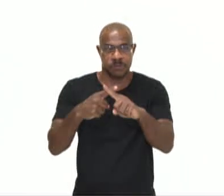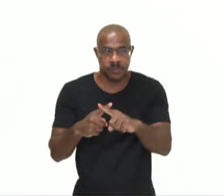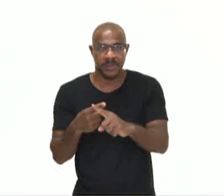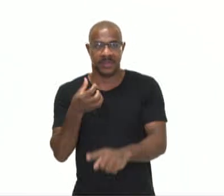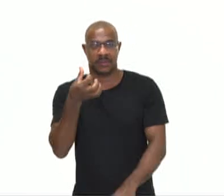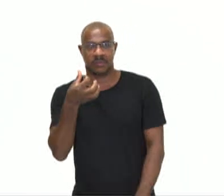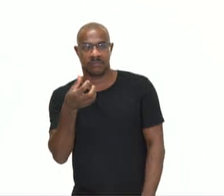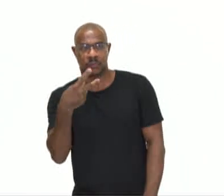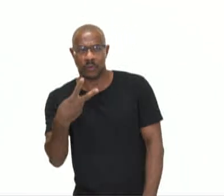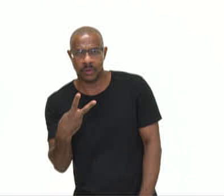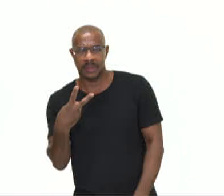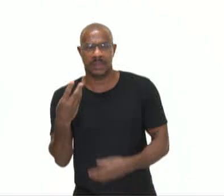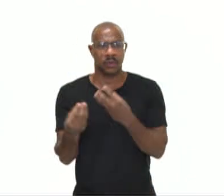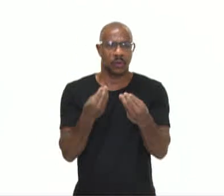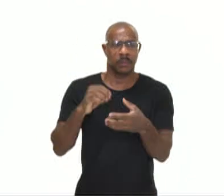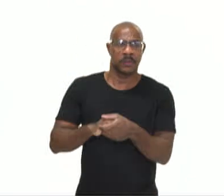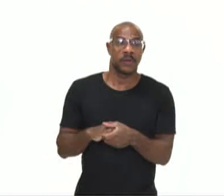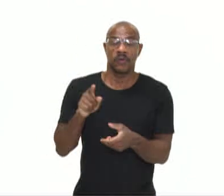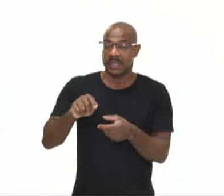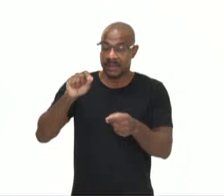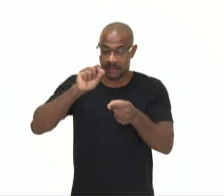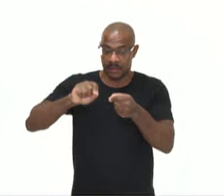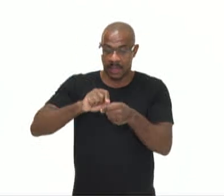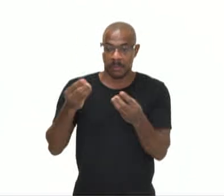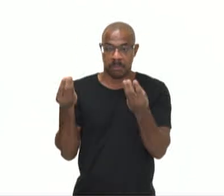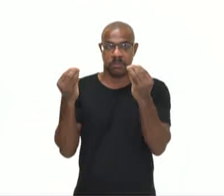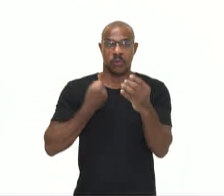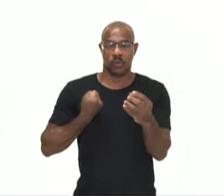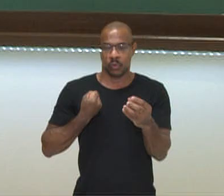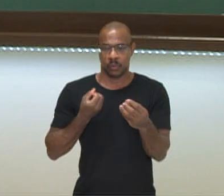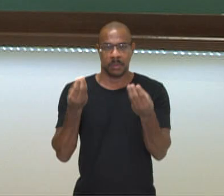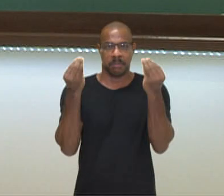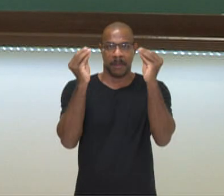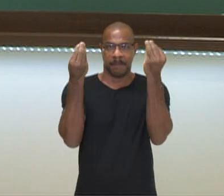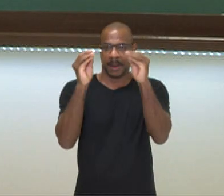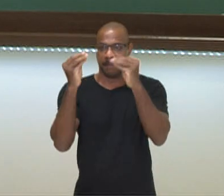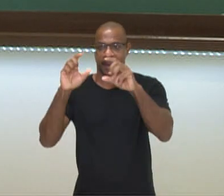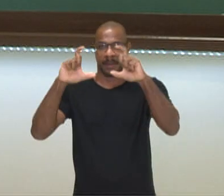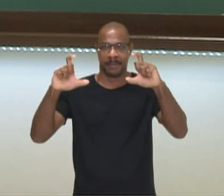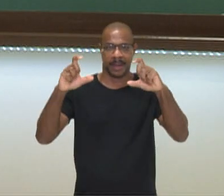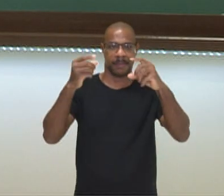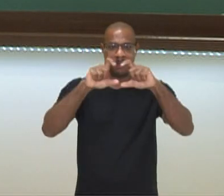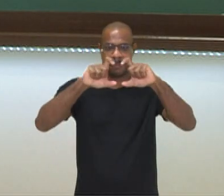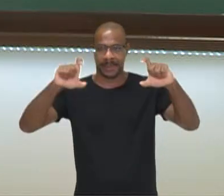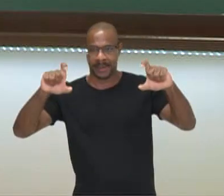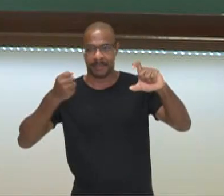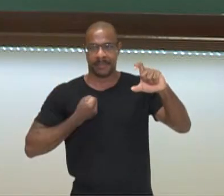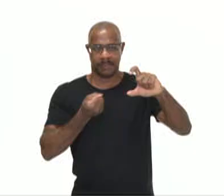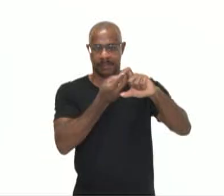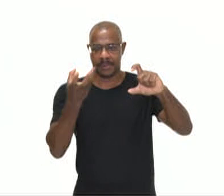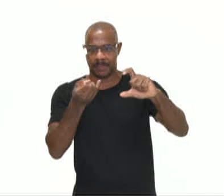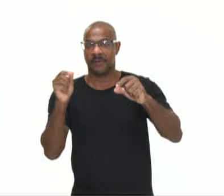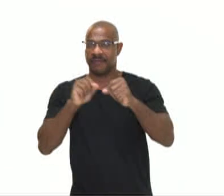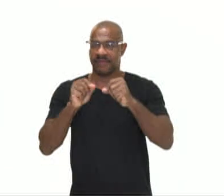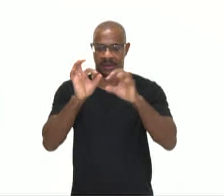acima formando uma expressão numérica e verifique se a resposta está certa. Façam isso que a gente já volta.